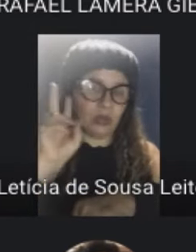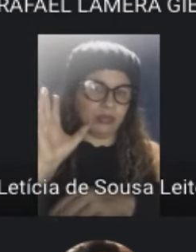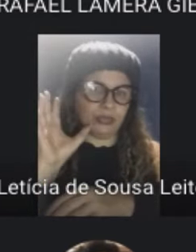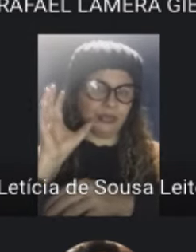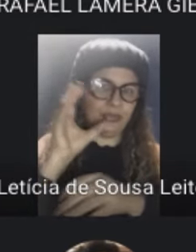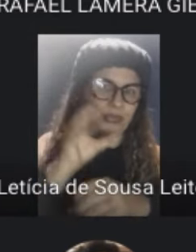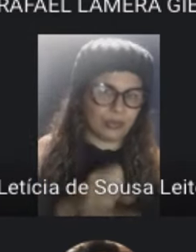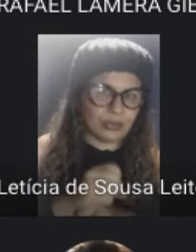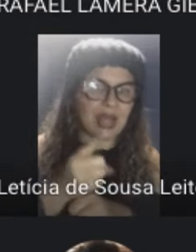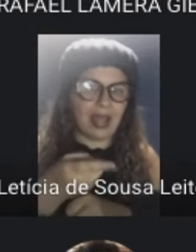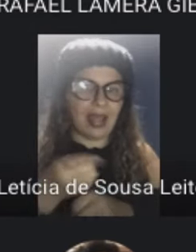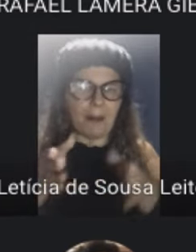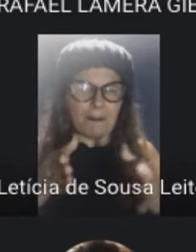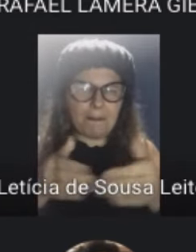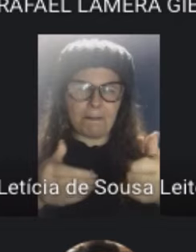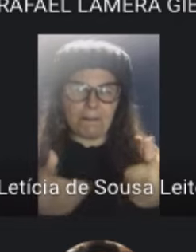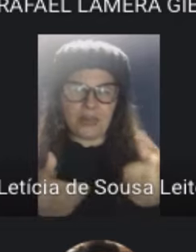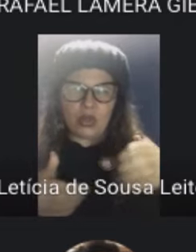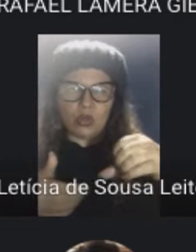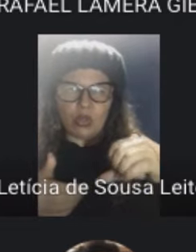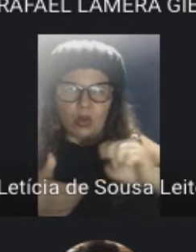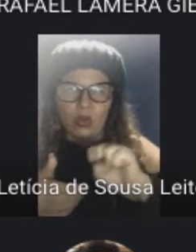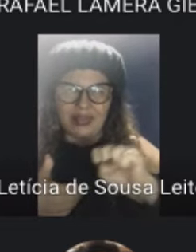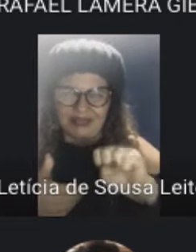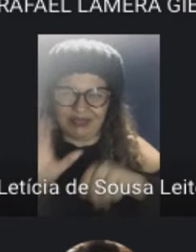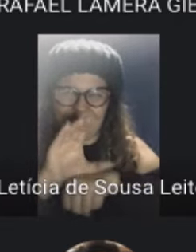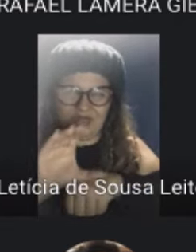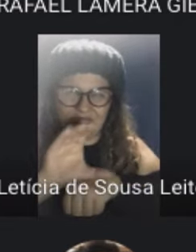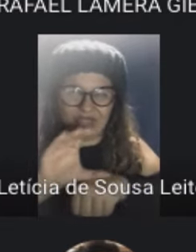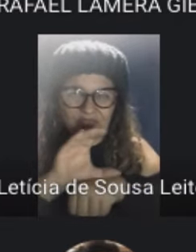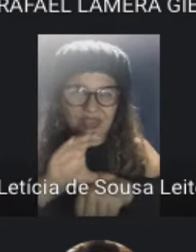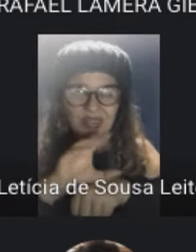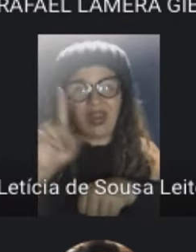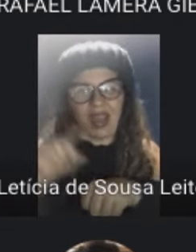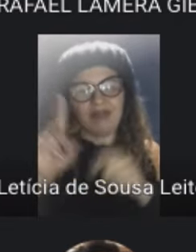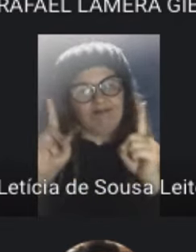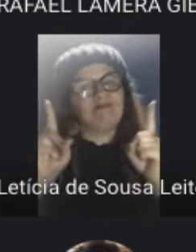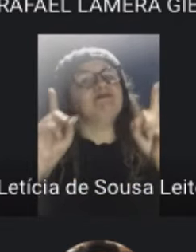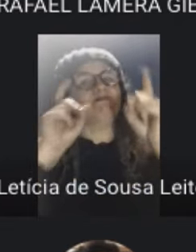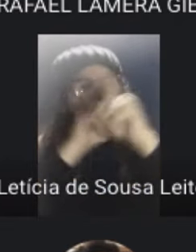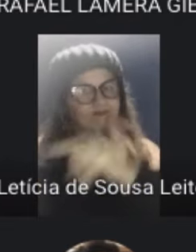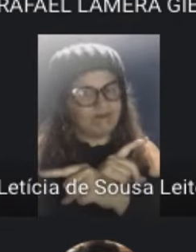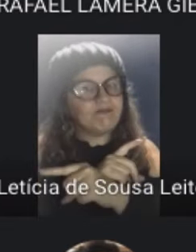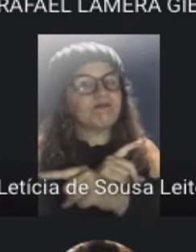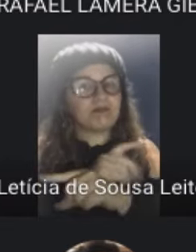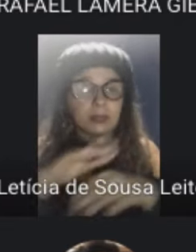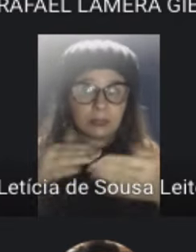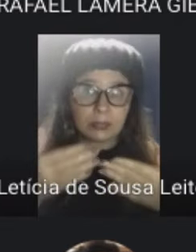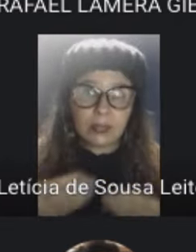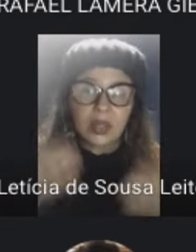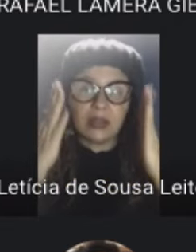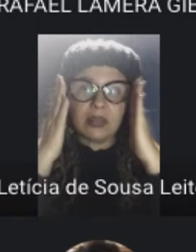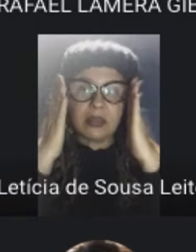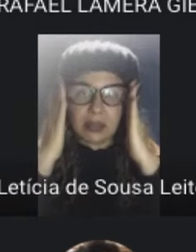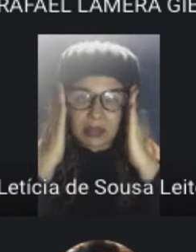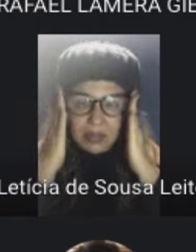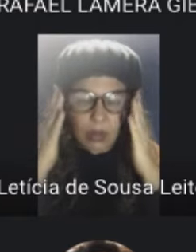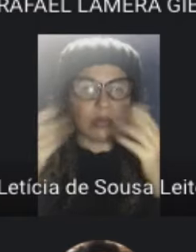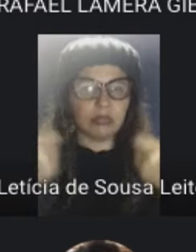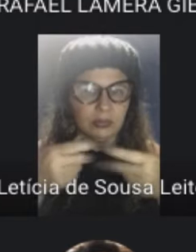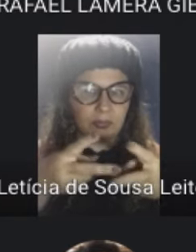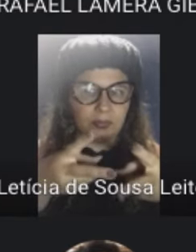partir de 1988, fica um pouco complicado. Então, a ver, né?